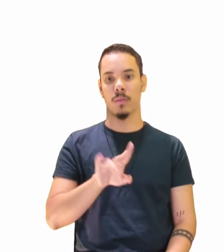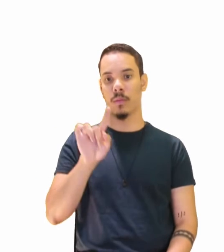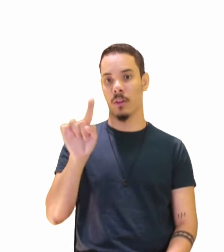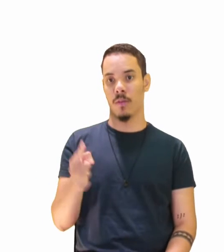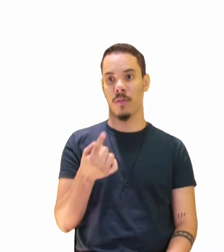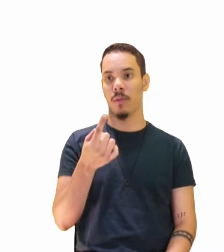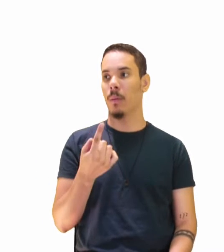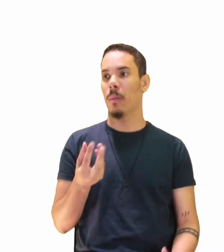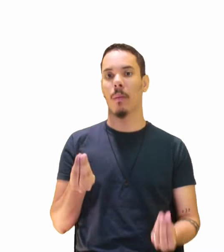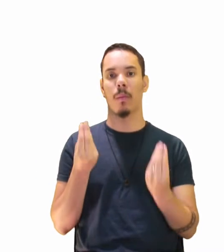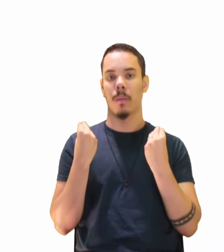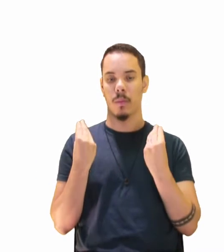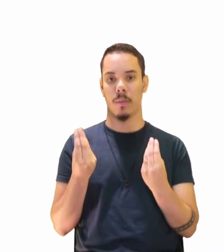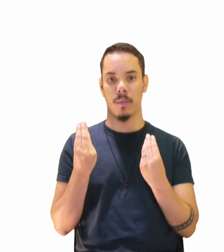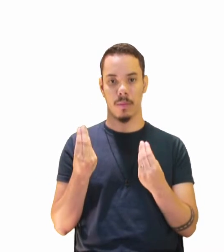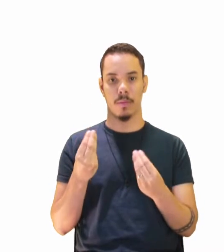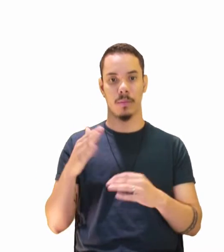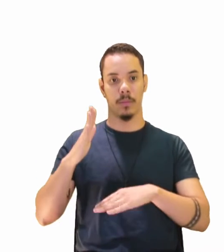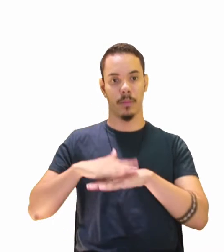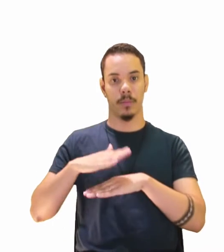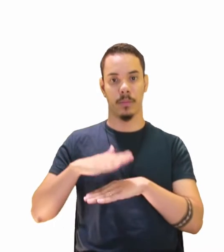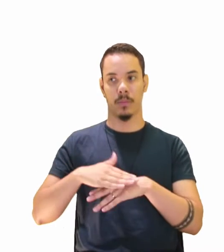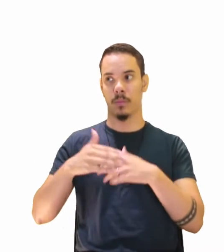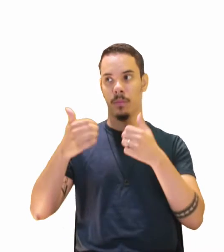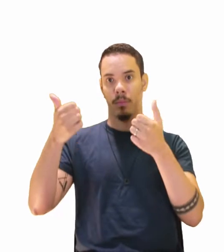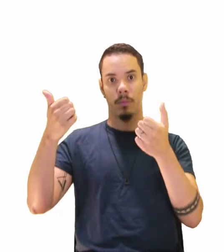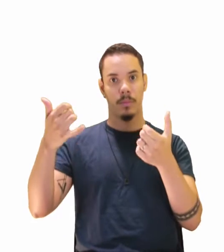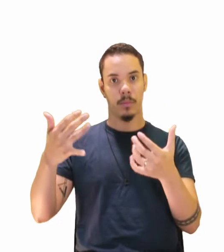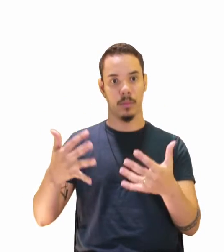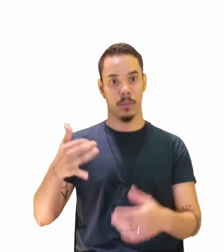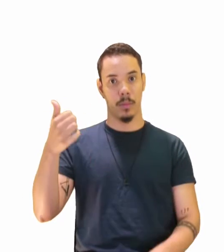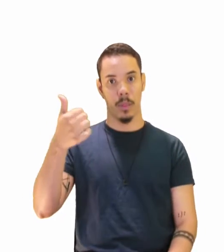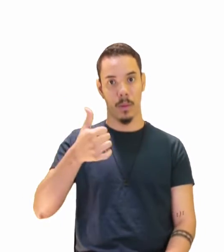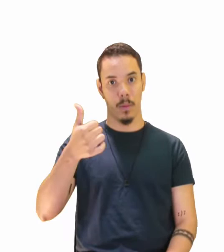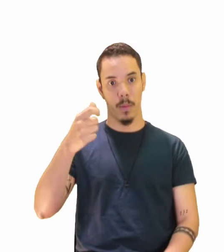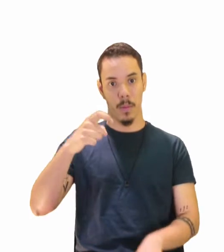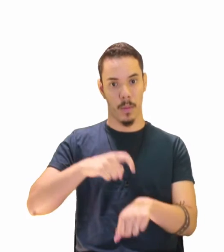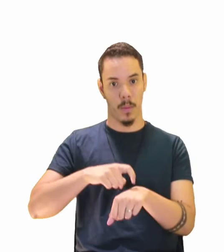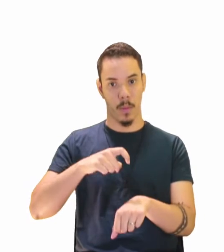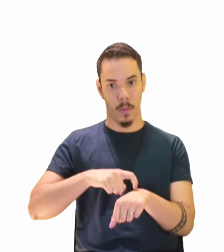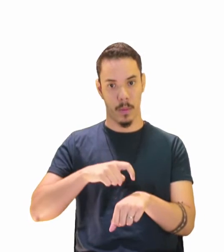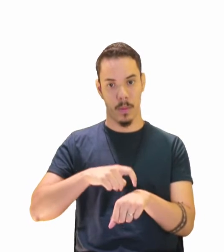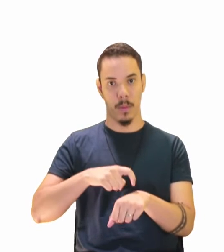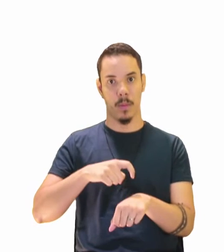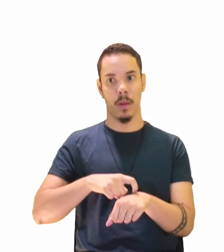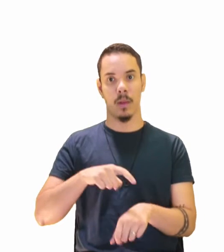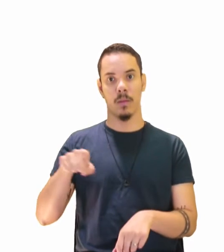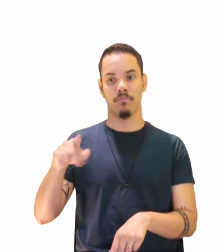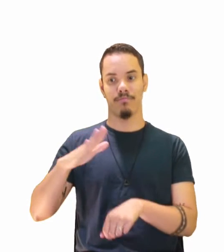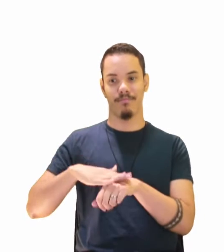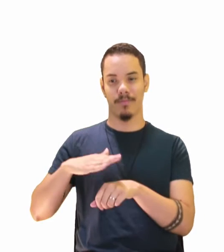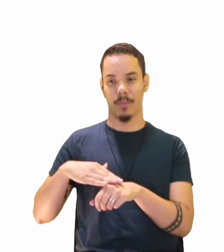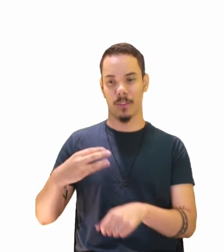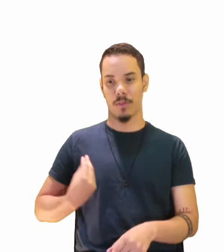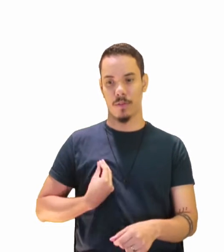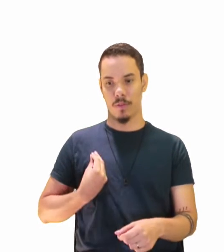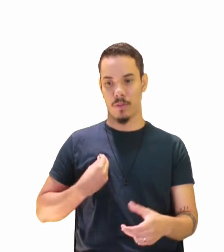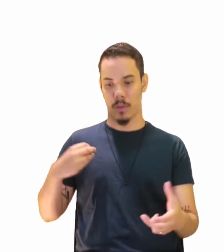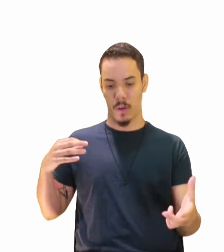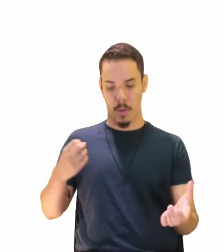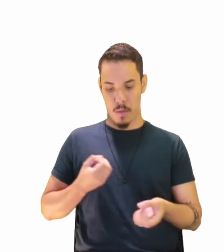quando fala a primeira expressão que vem, o primeiro momento, Vieira vivia para